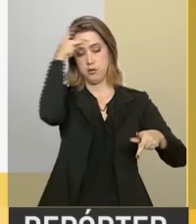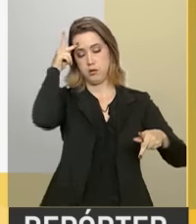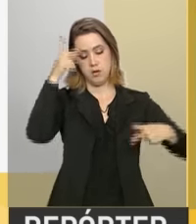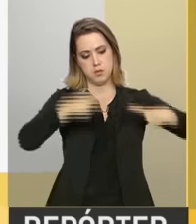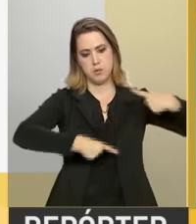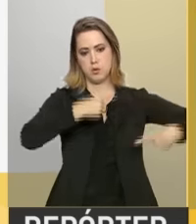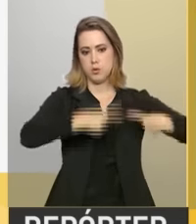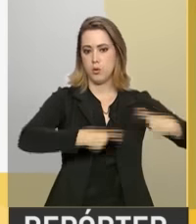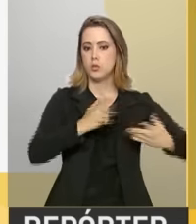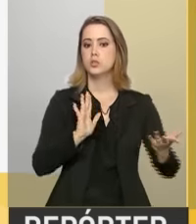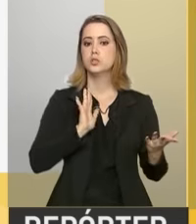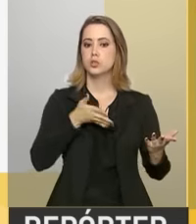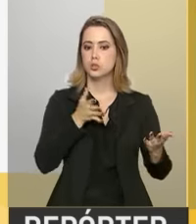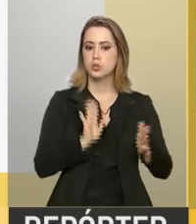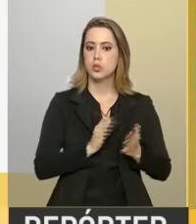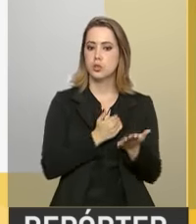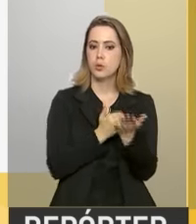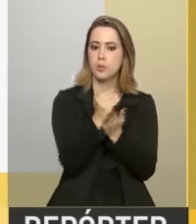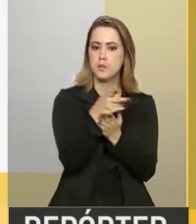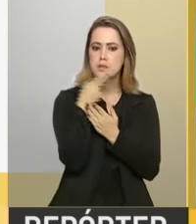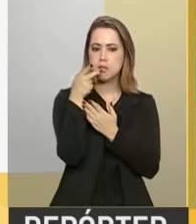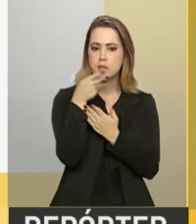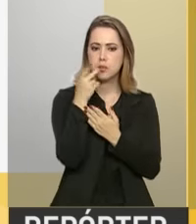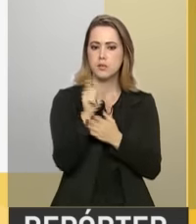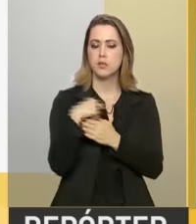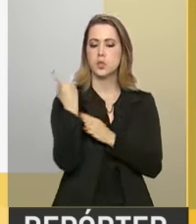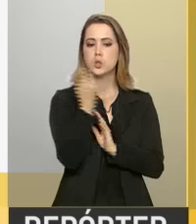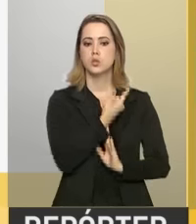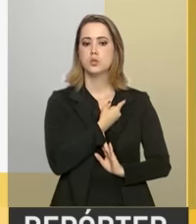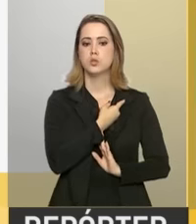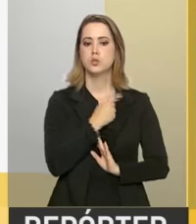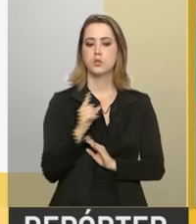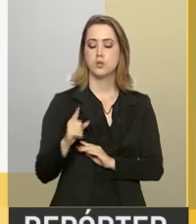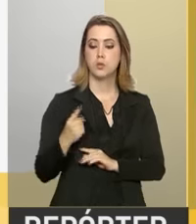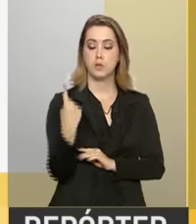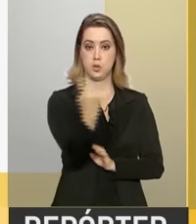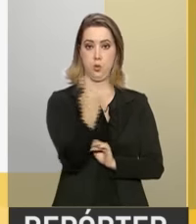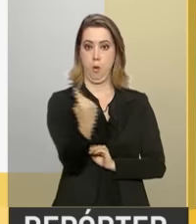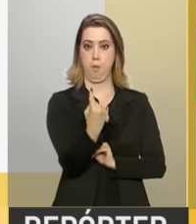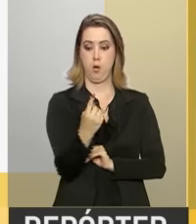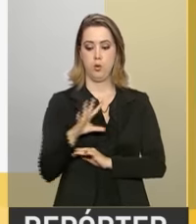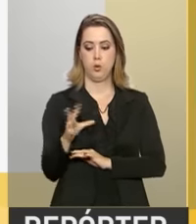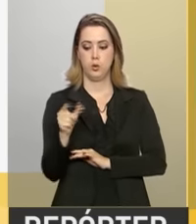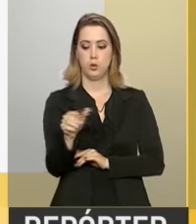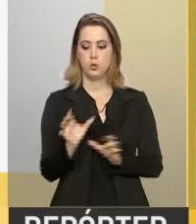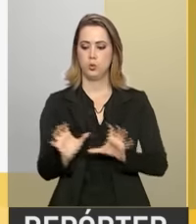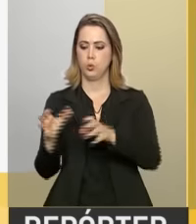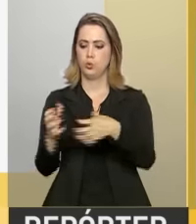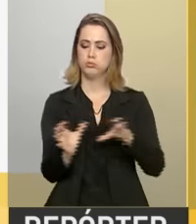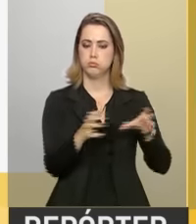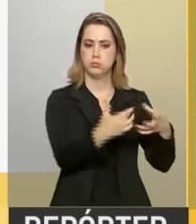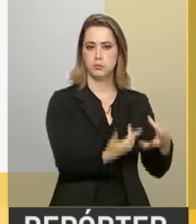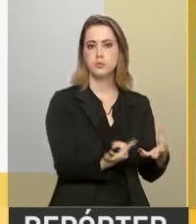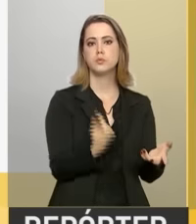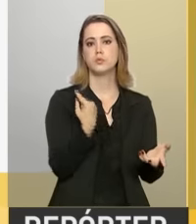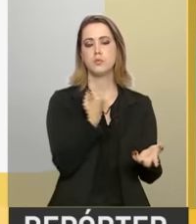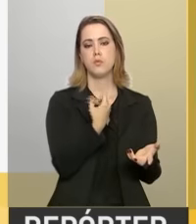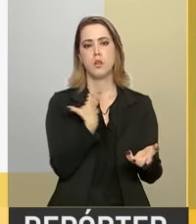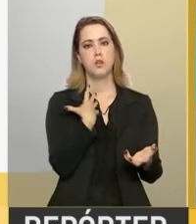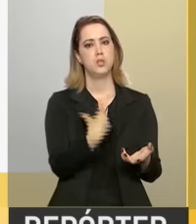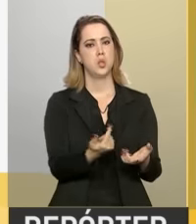para a imprensa. E, evidentemente, nós vamos fazer uma coisa equânime, quer dizer, para atingir todos os setores. Não